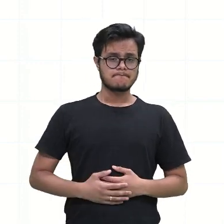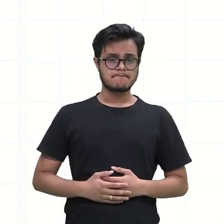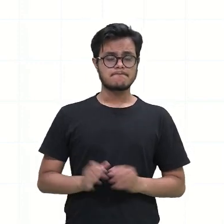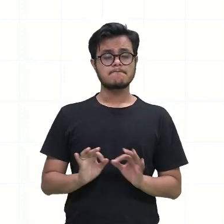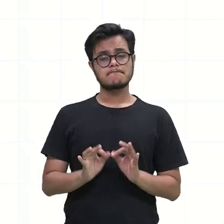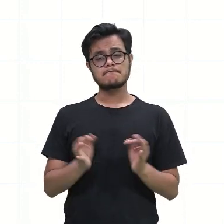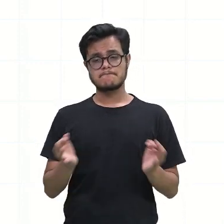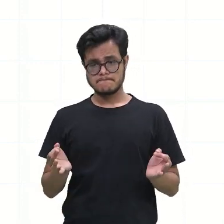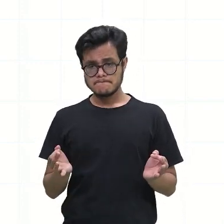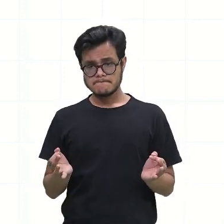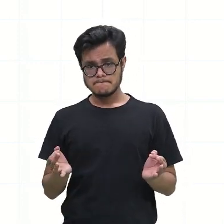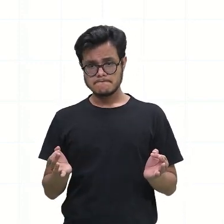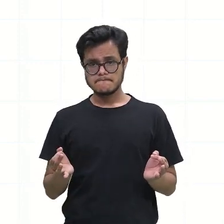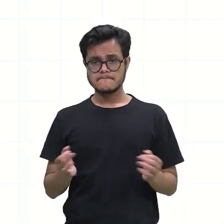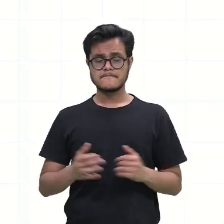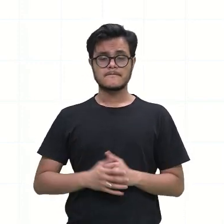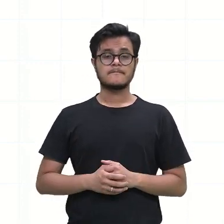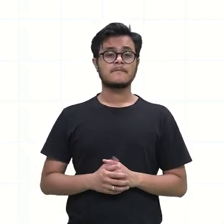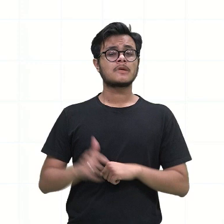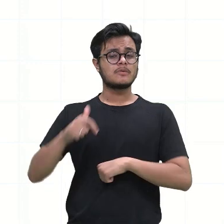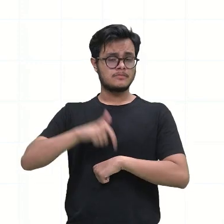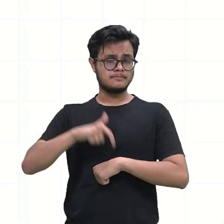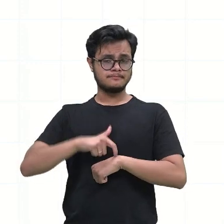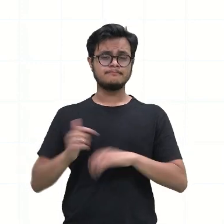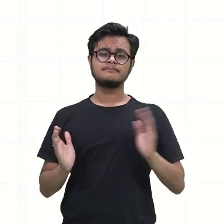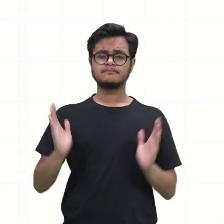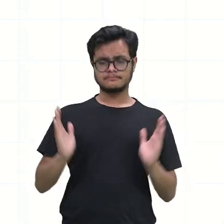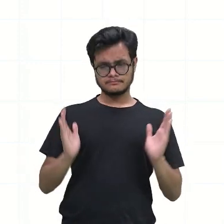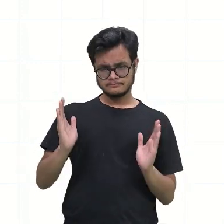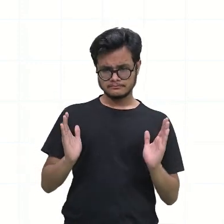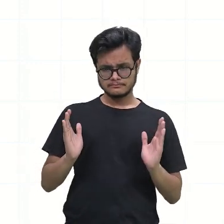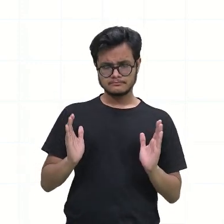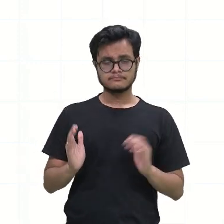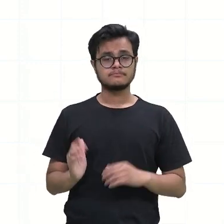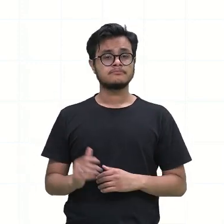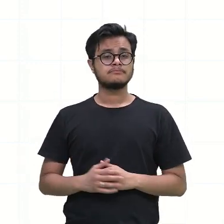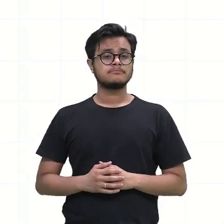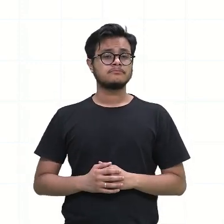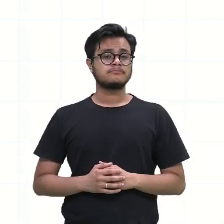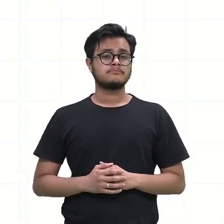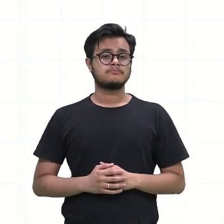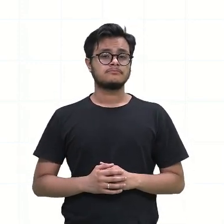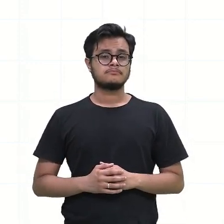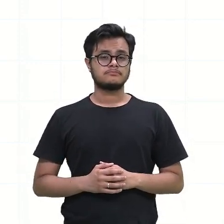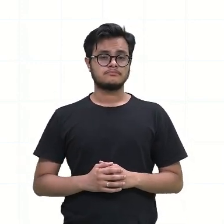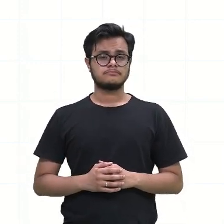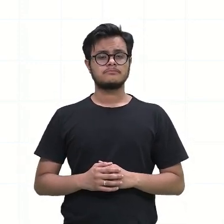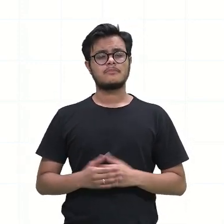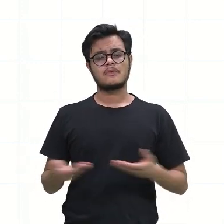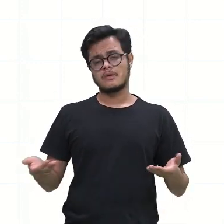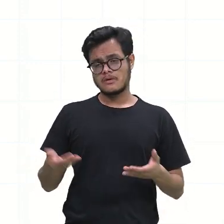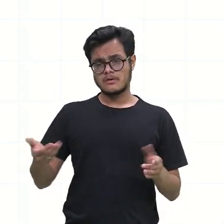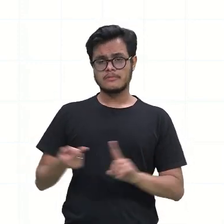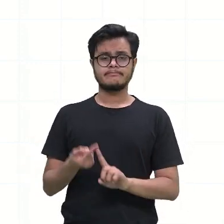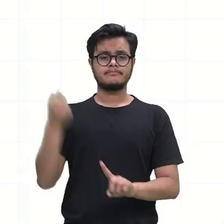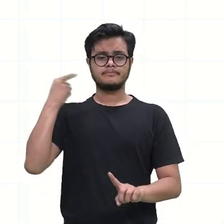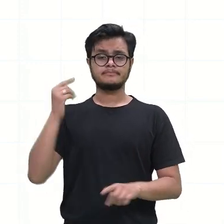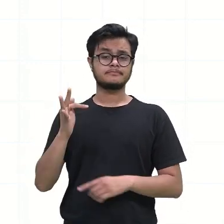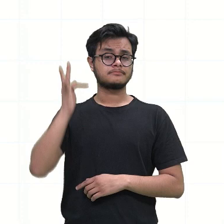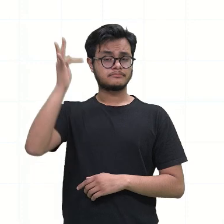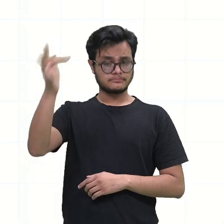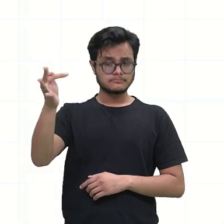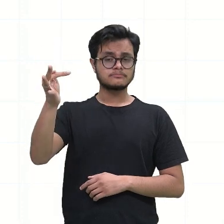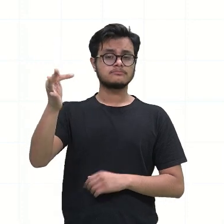singular e plural. O tempo também vai flexionar o verbo. Se estiver no presente, ele vai estar de uma forma.